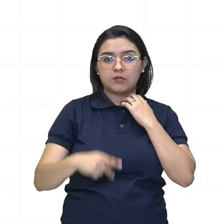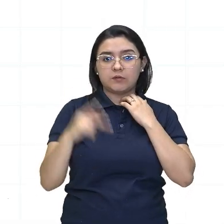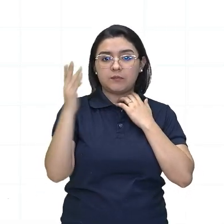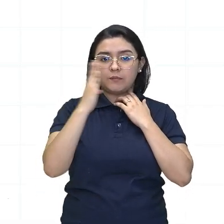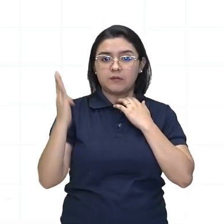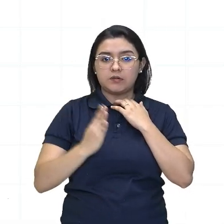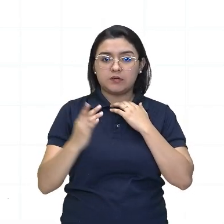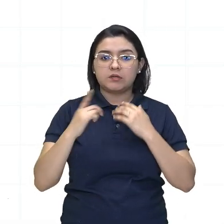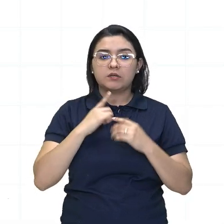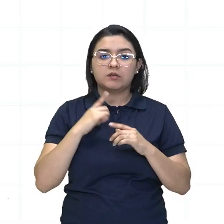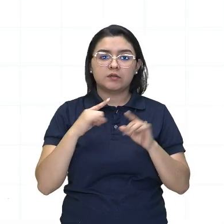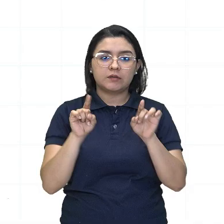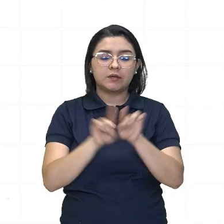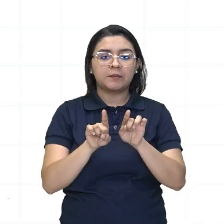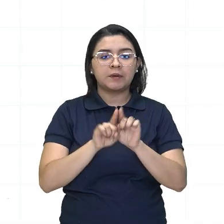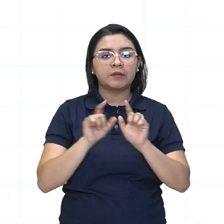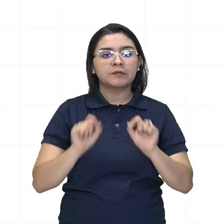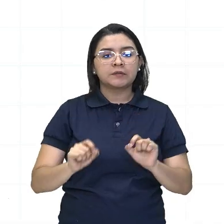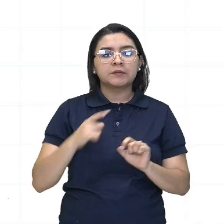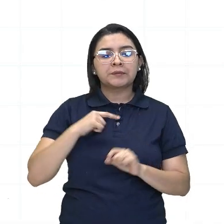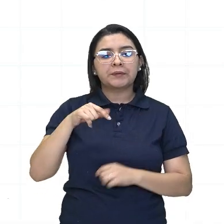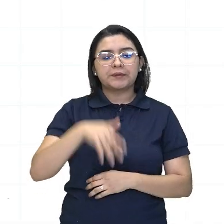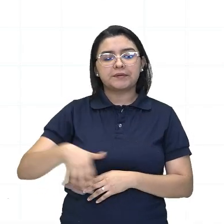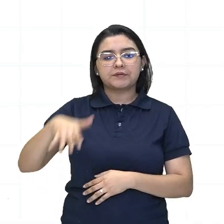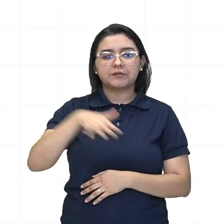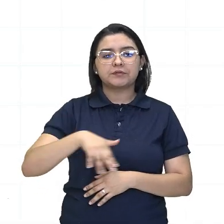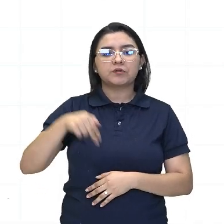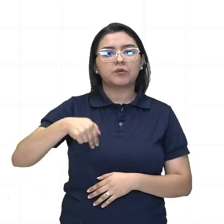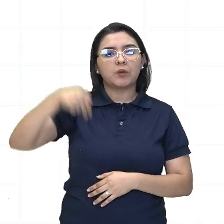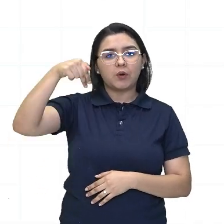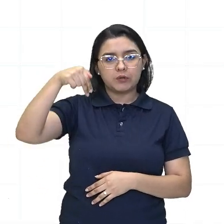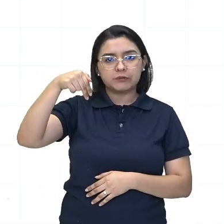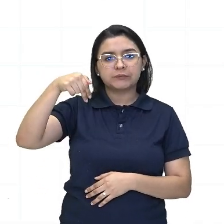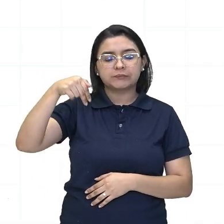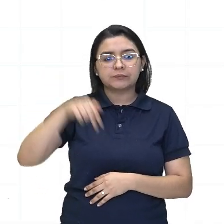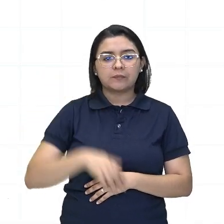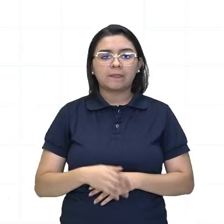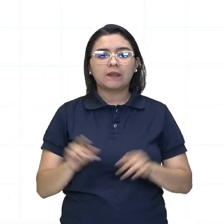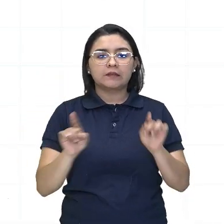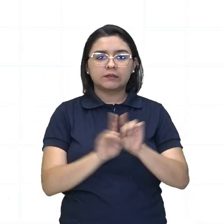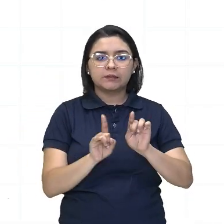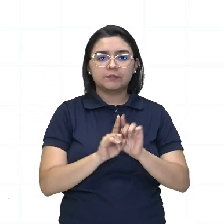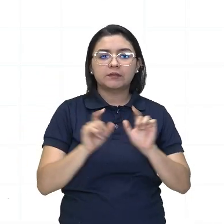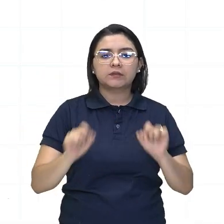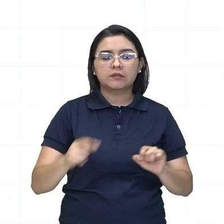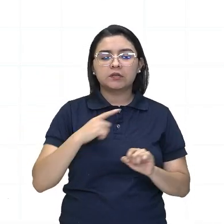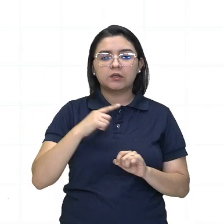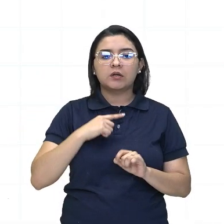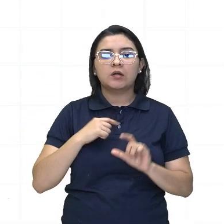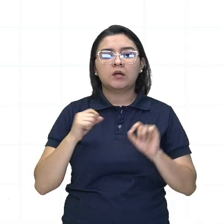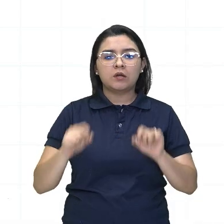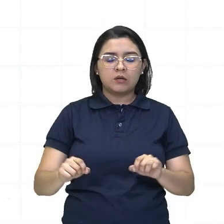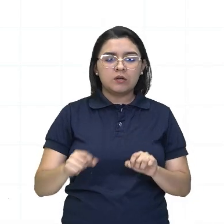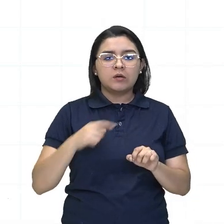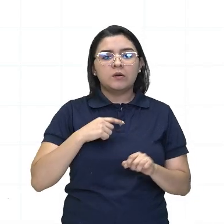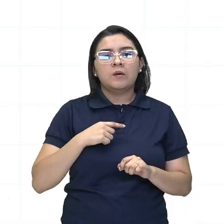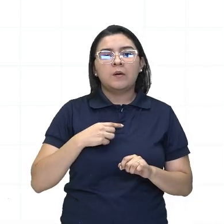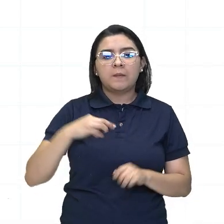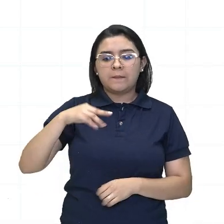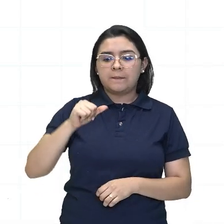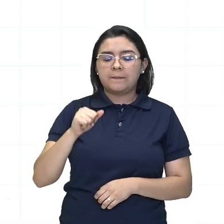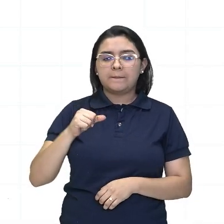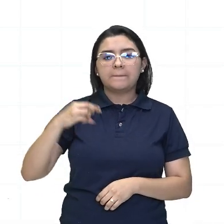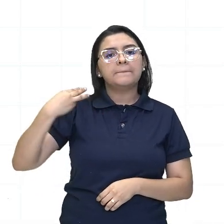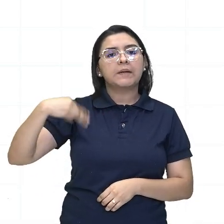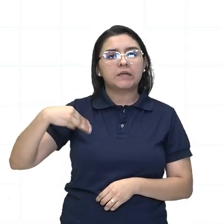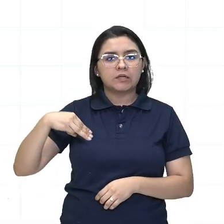observar, além ali da região norte, né? A gente tem uma parte do Maranhão, que é a parte oeste